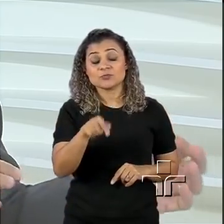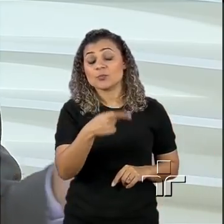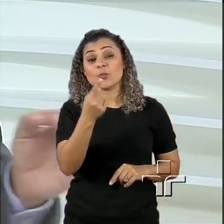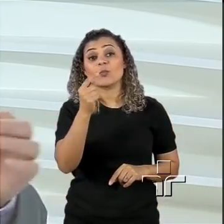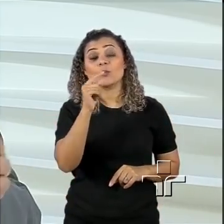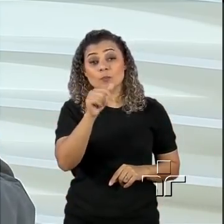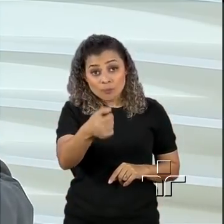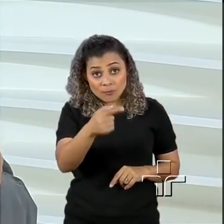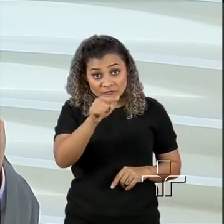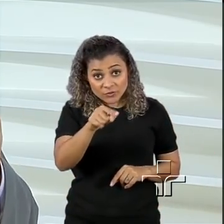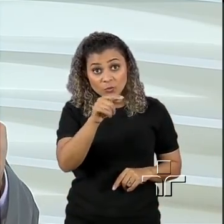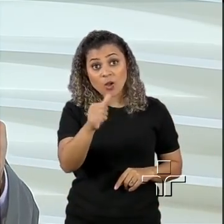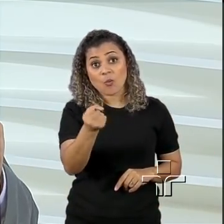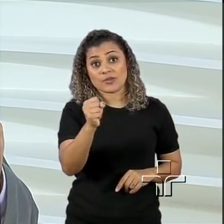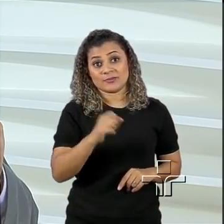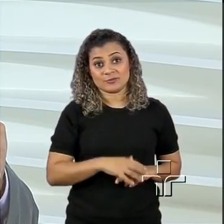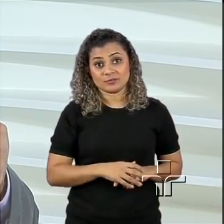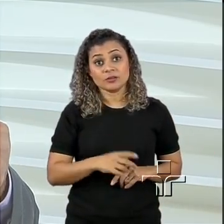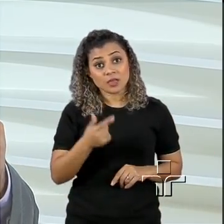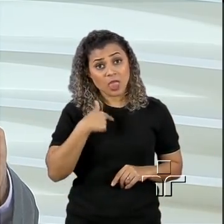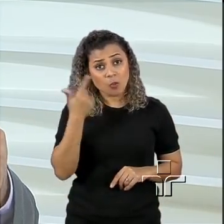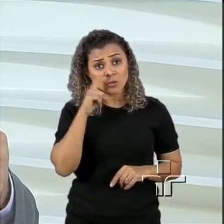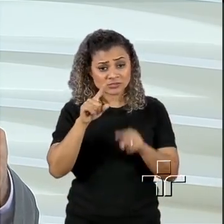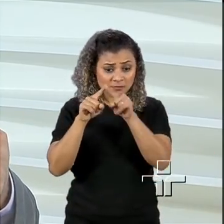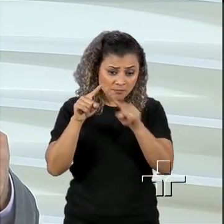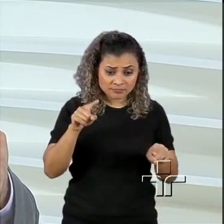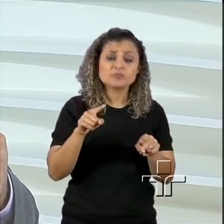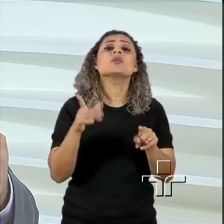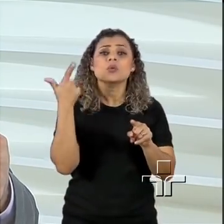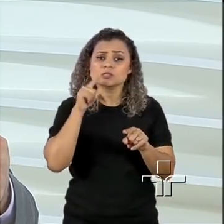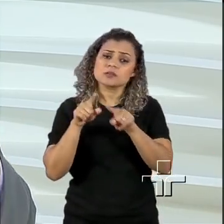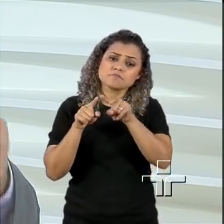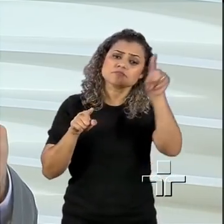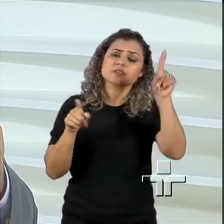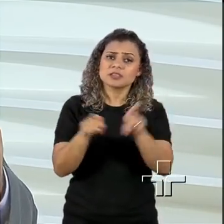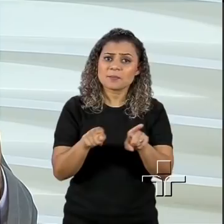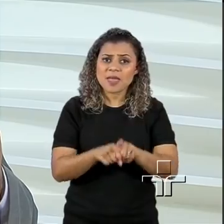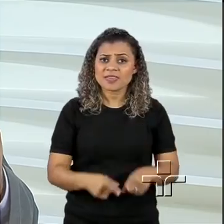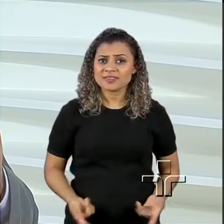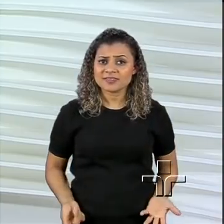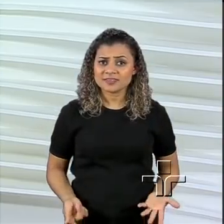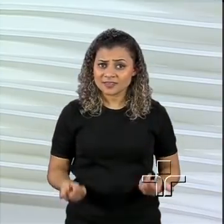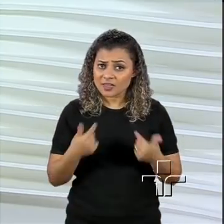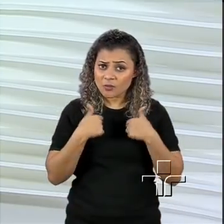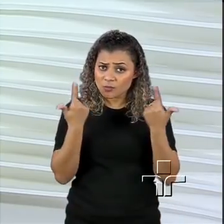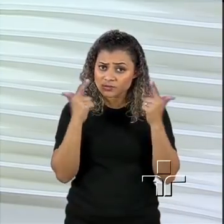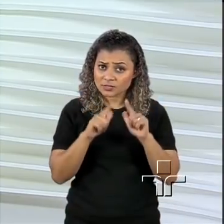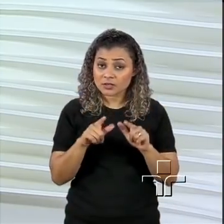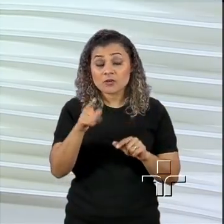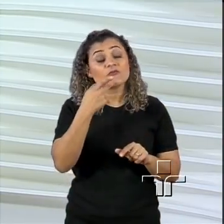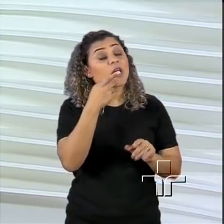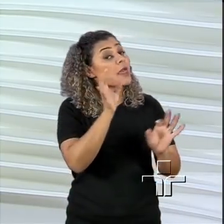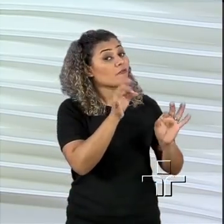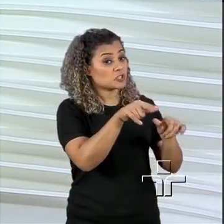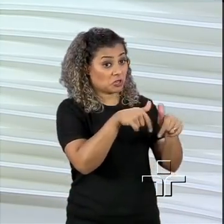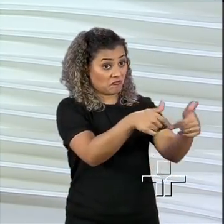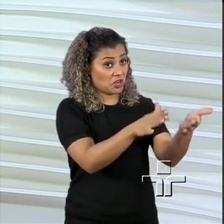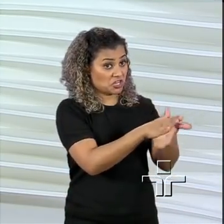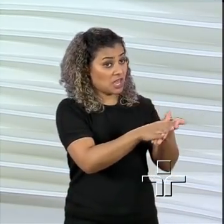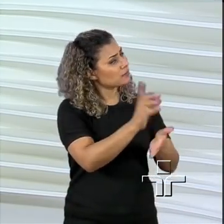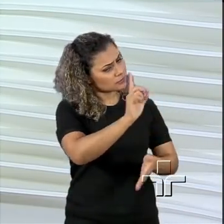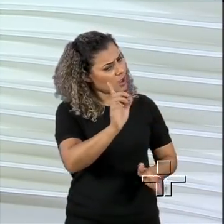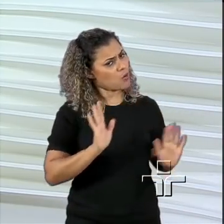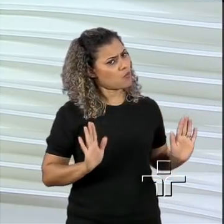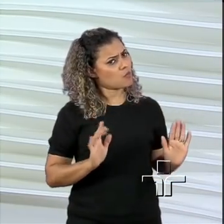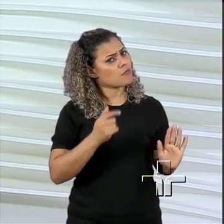é a evolução, ou seja, eu fiz sim. Não corresponde à verdade dizer que eu não fiz, eu fiz. Não, eu falei que o senhor não fez, eu falei que o indicador é ruim